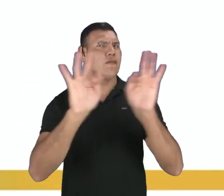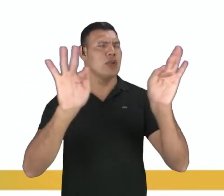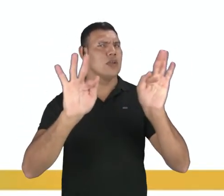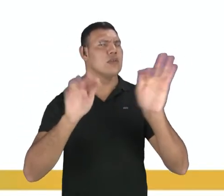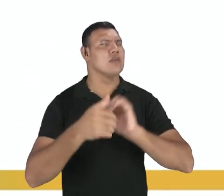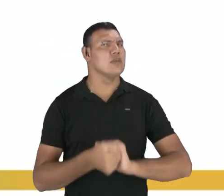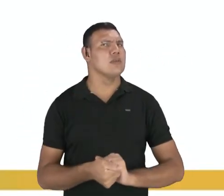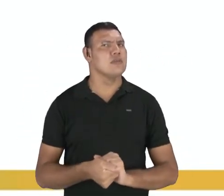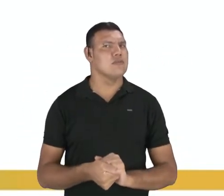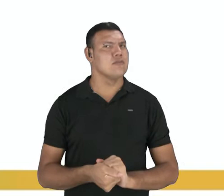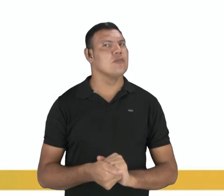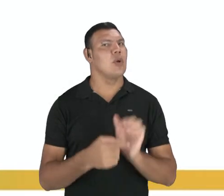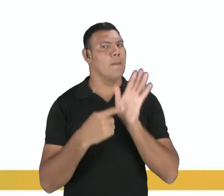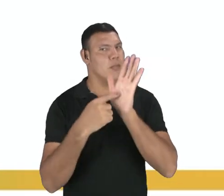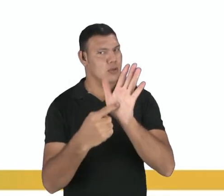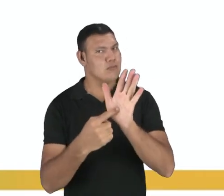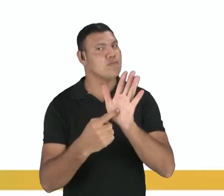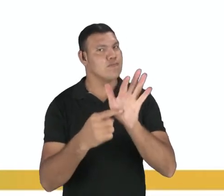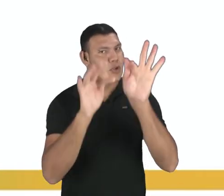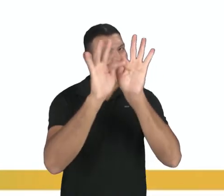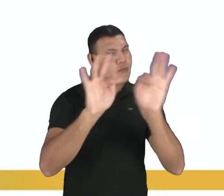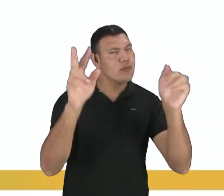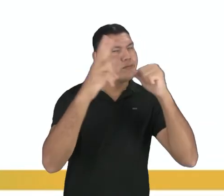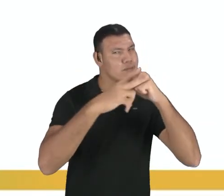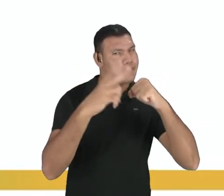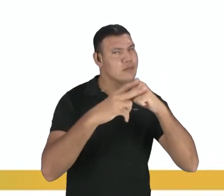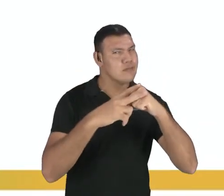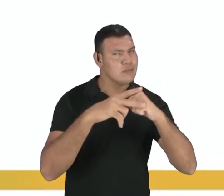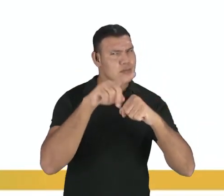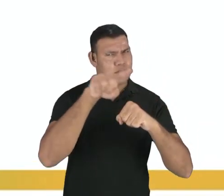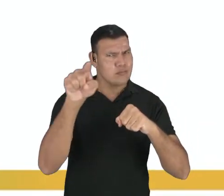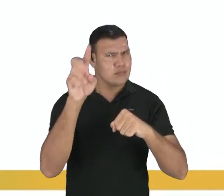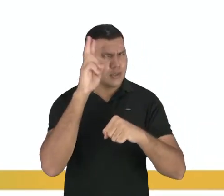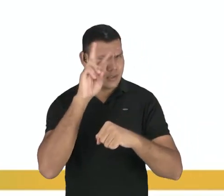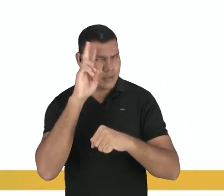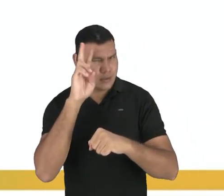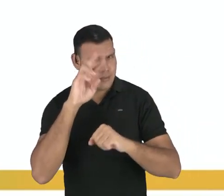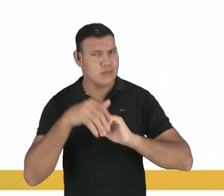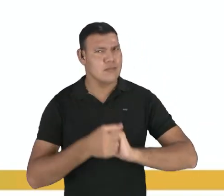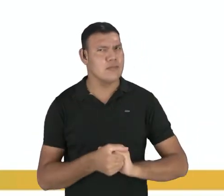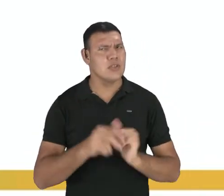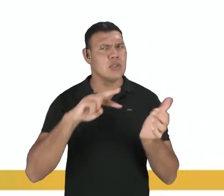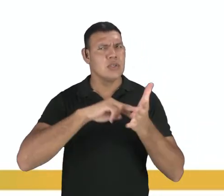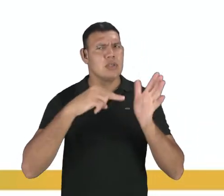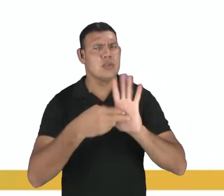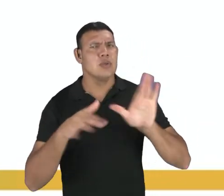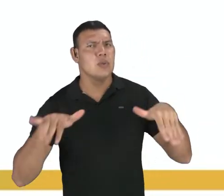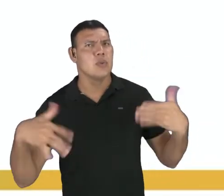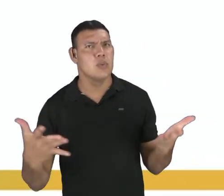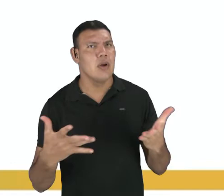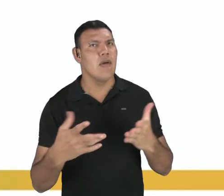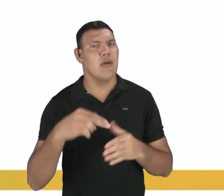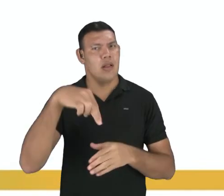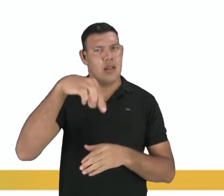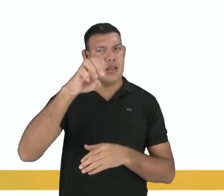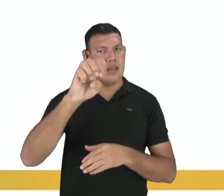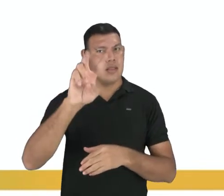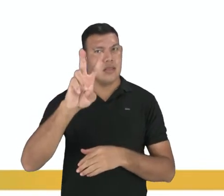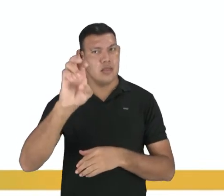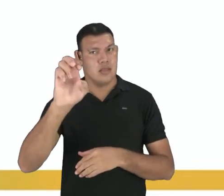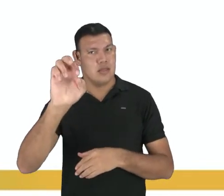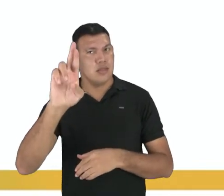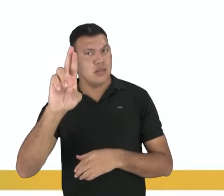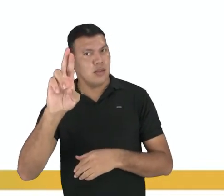up? A gente viu esse phrasal verb aí no slide anterior, quem lembra? O que ele significa? Never sabemos que é